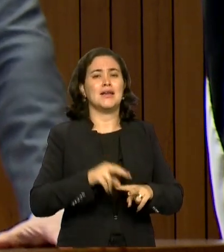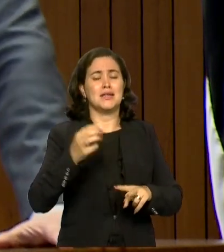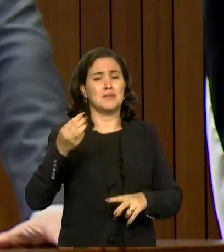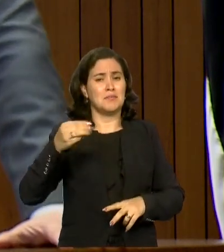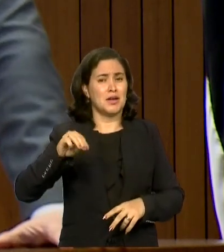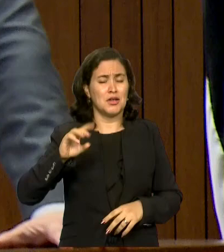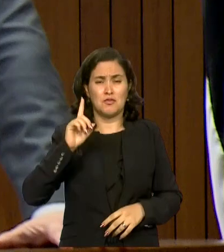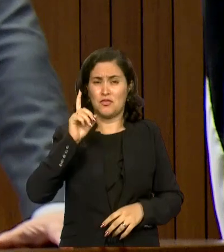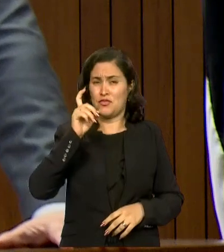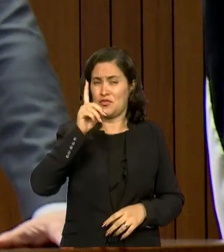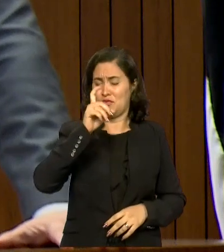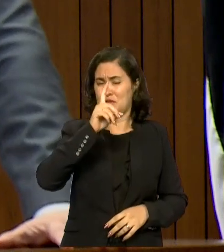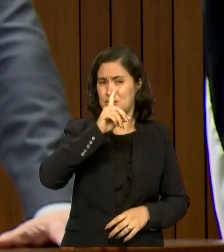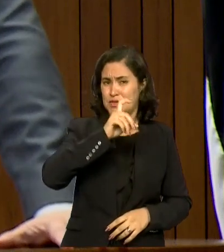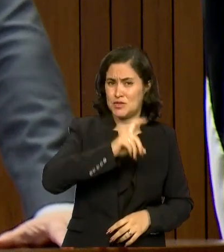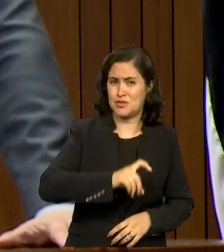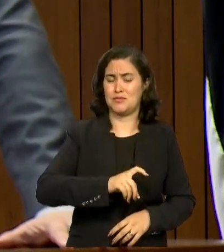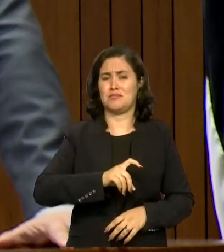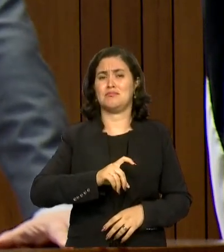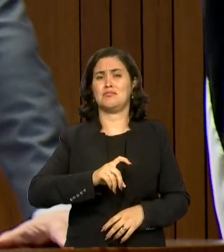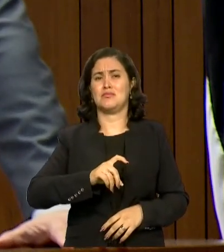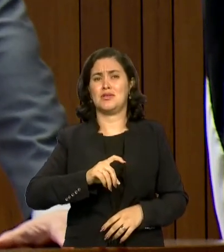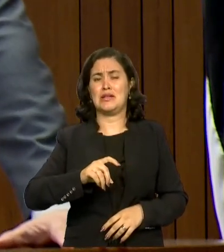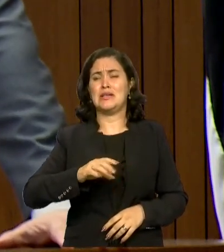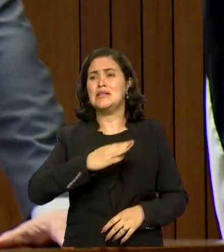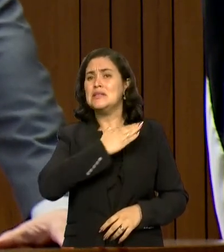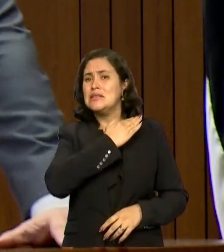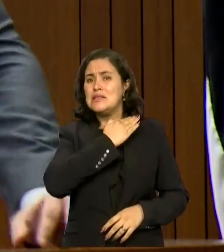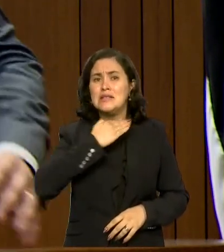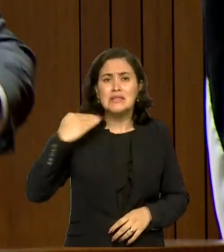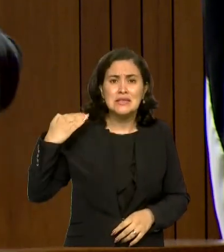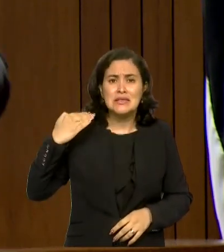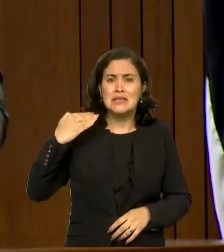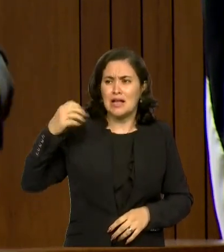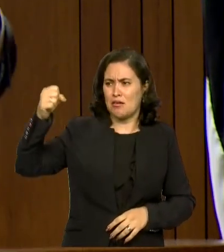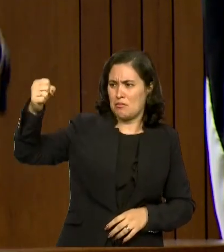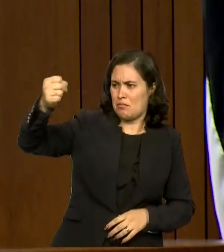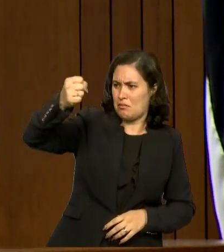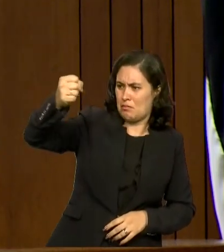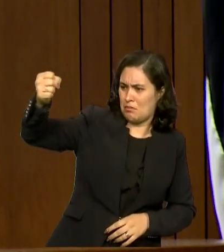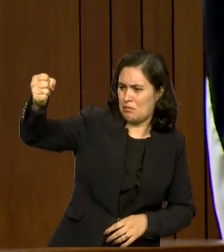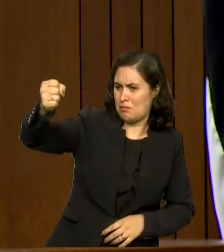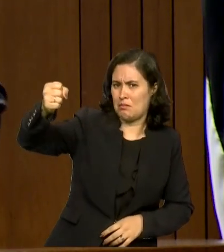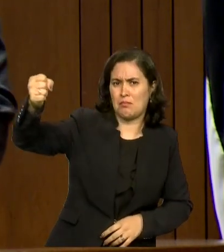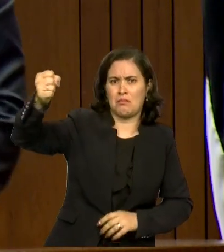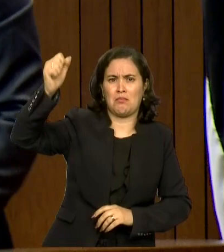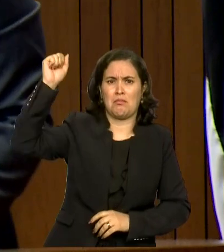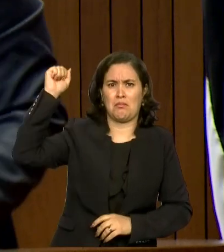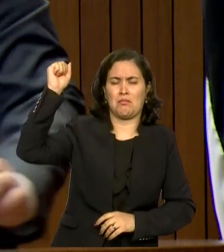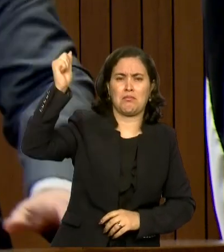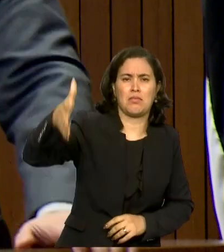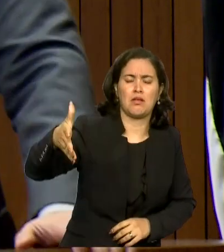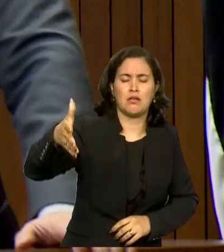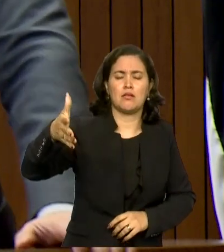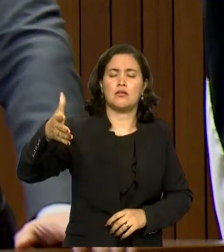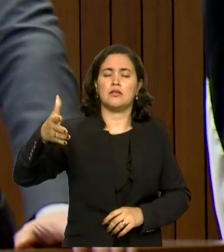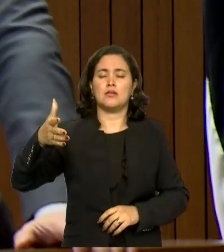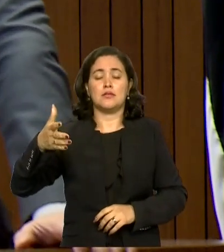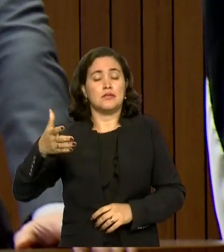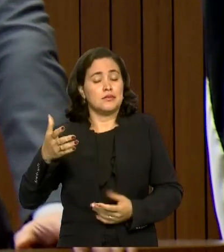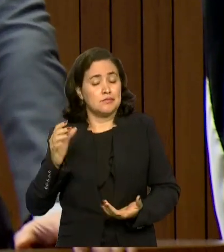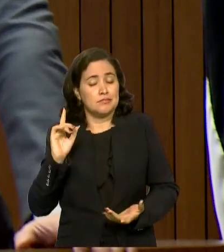infelizmente, cabeças sendo jogadas dos presídios maranhenses. E era necessário que o Maranhão, portanto, fosse reconstruído,